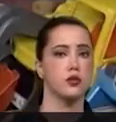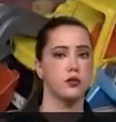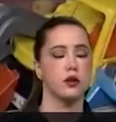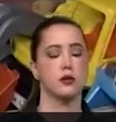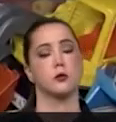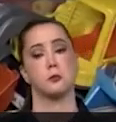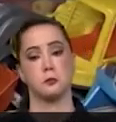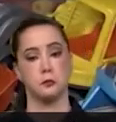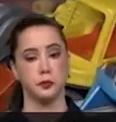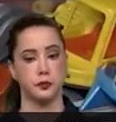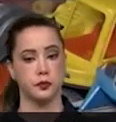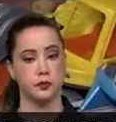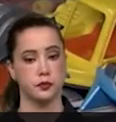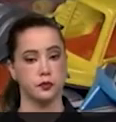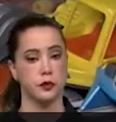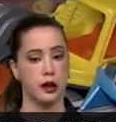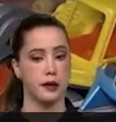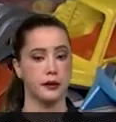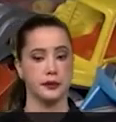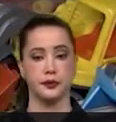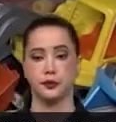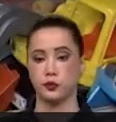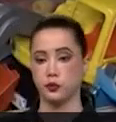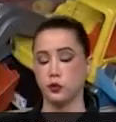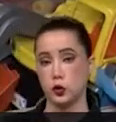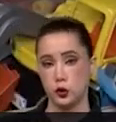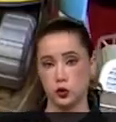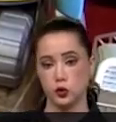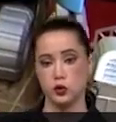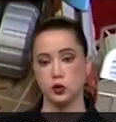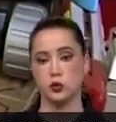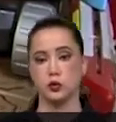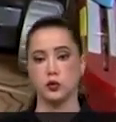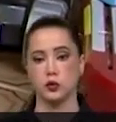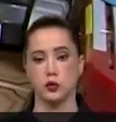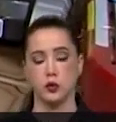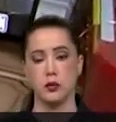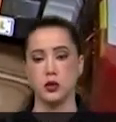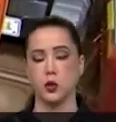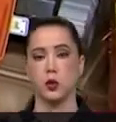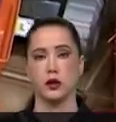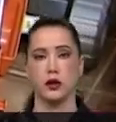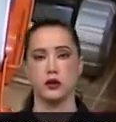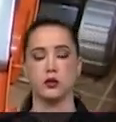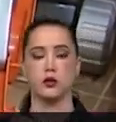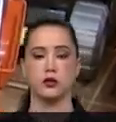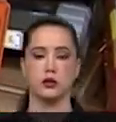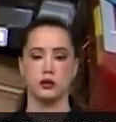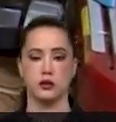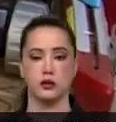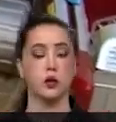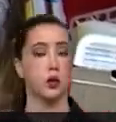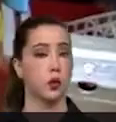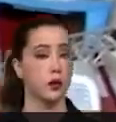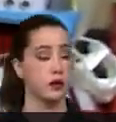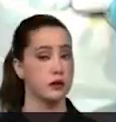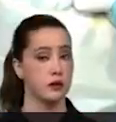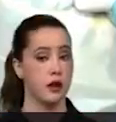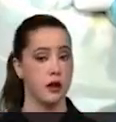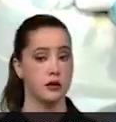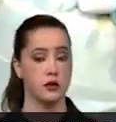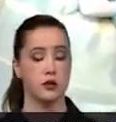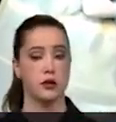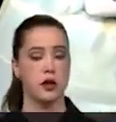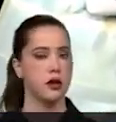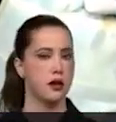pequenos. Na casa do Rossi, os combinados são feitos desde que o Theo começou a ter contato com a internet. Aos 4 anos de idade, ele